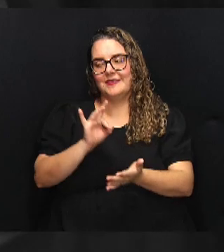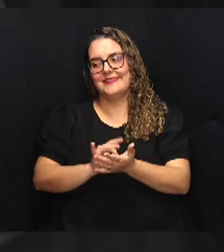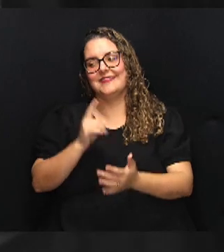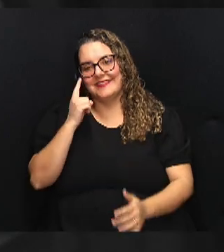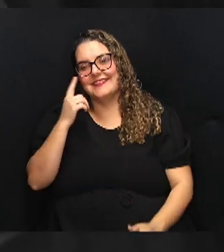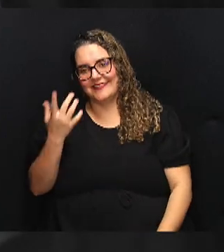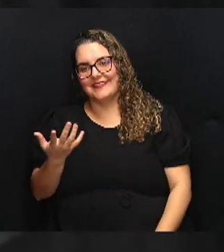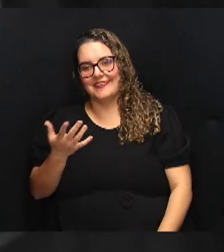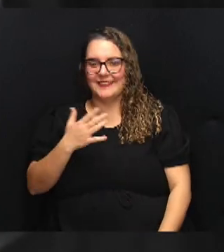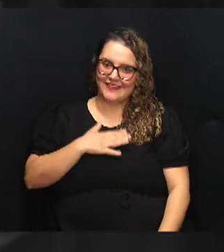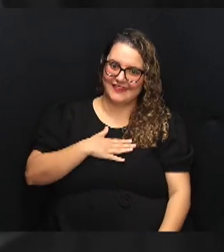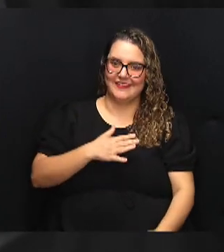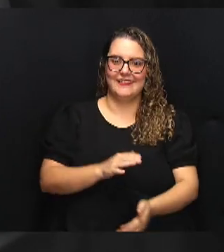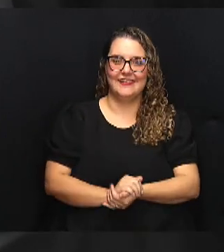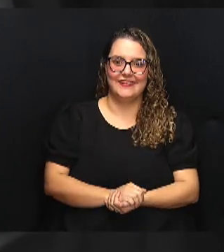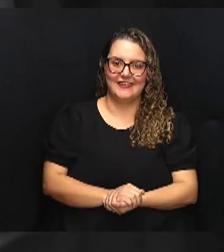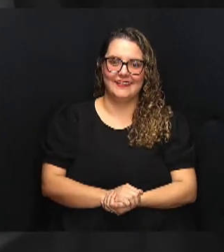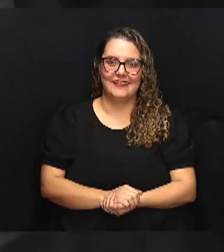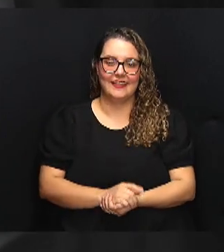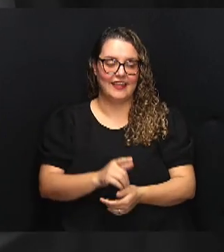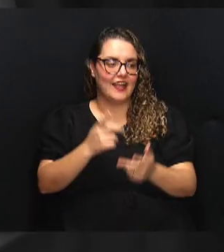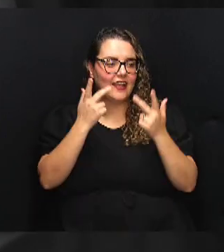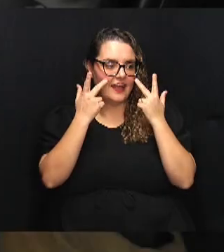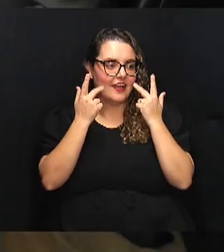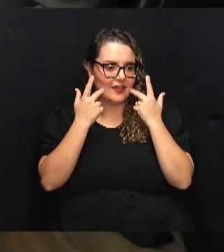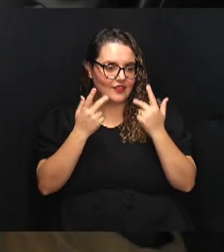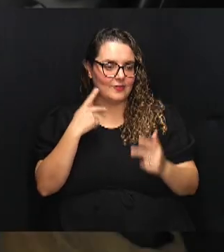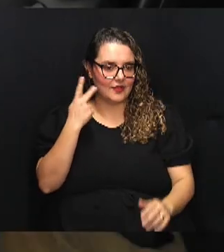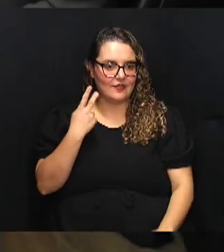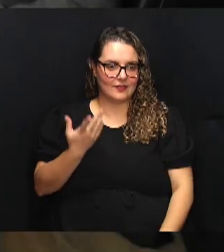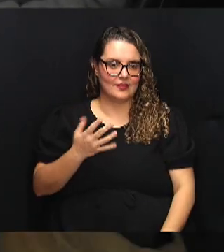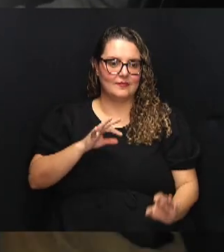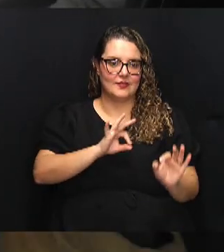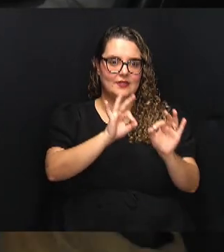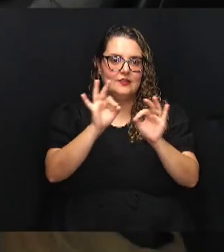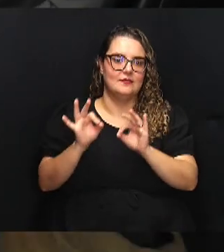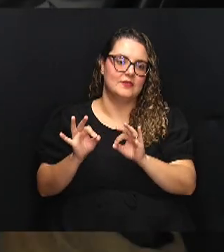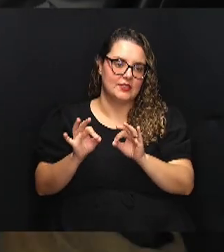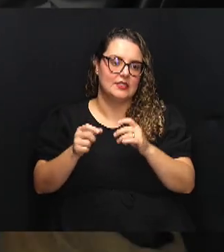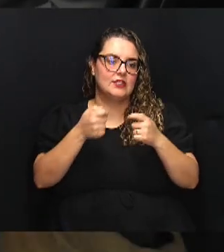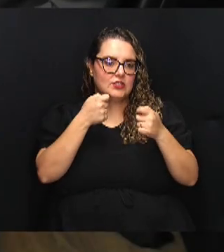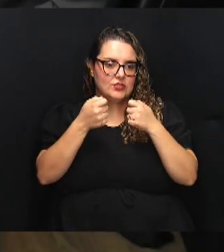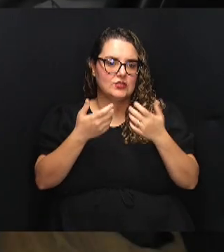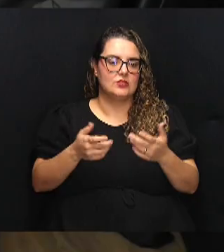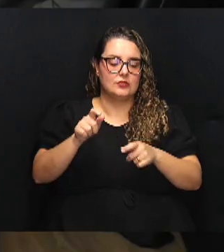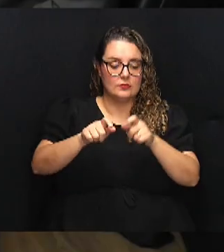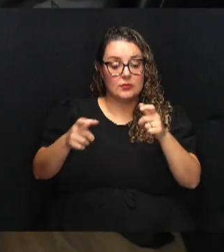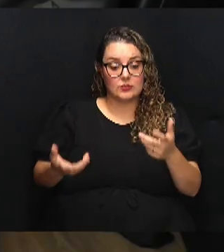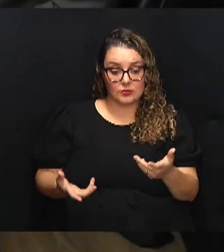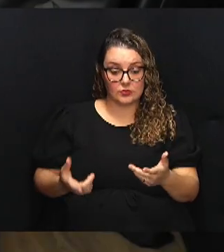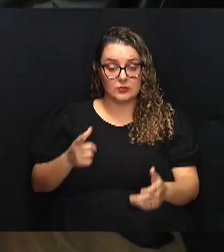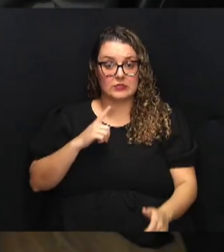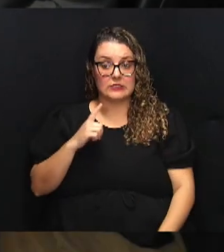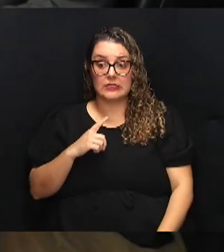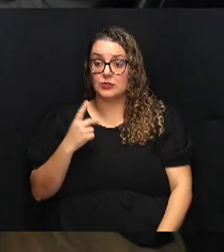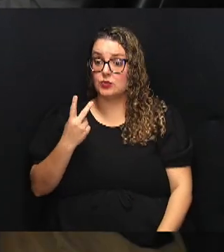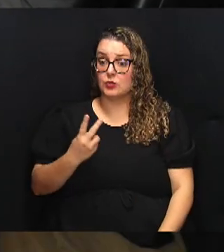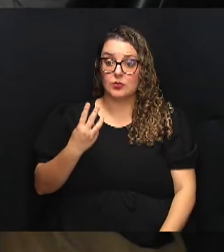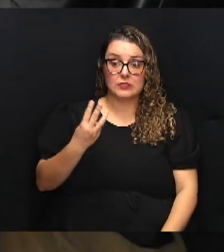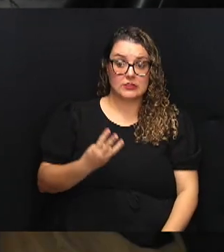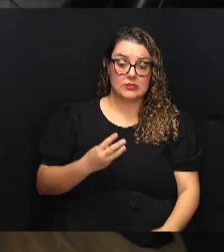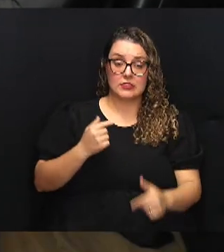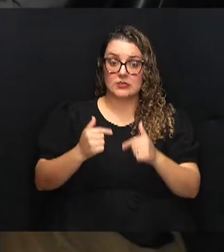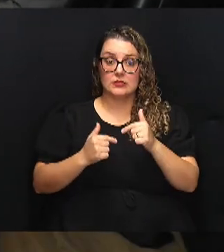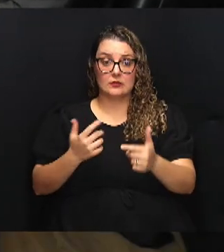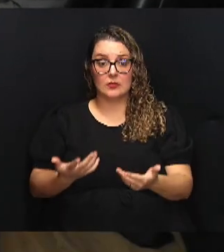ideia minha. É muito comum, vereador, a gente acompanhar até reportagens, né, de pessoas que têm 2, 3